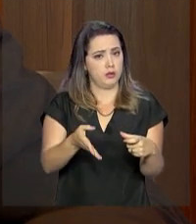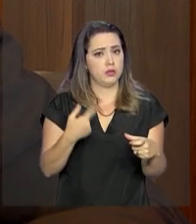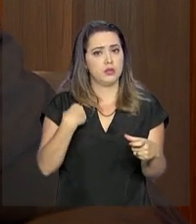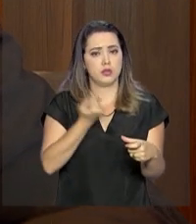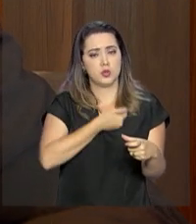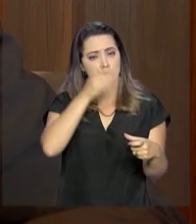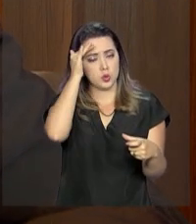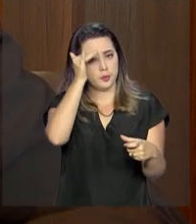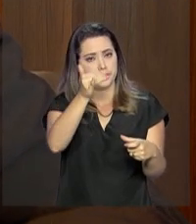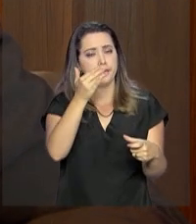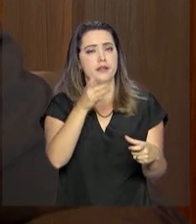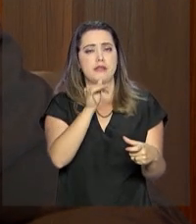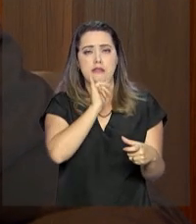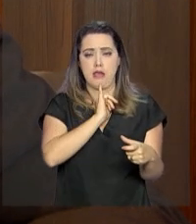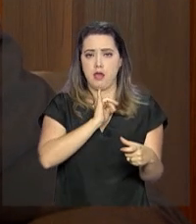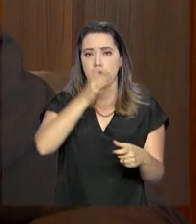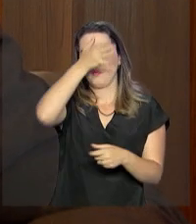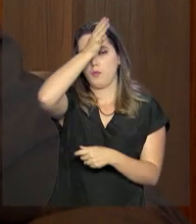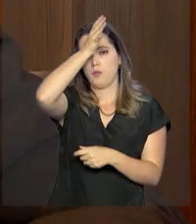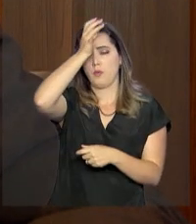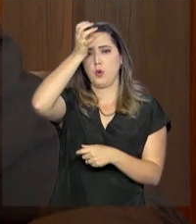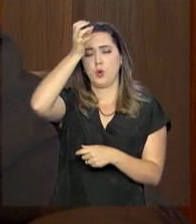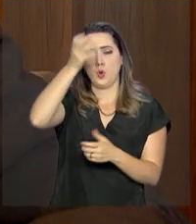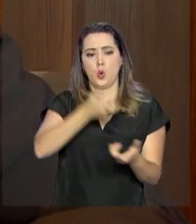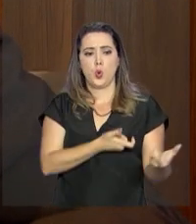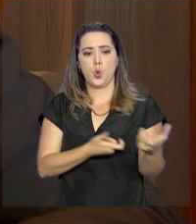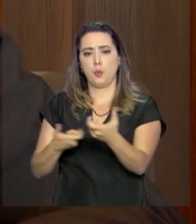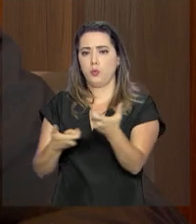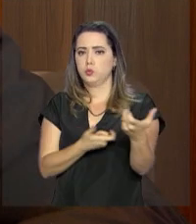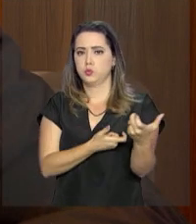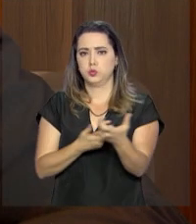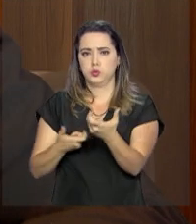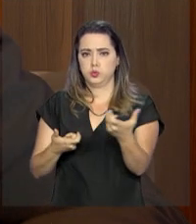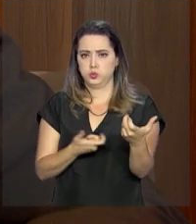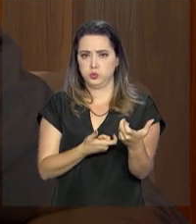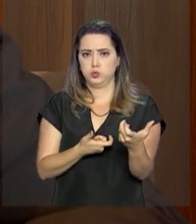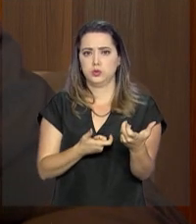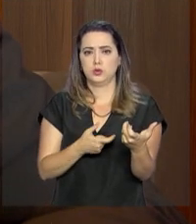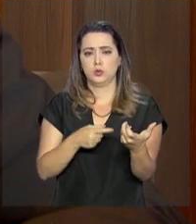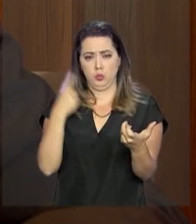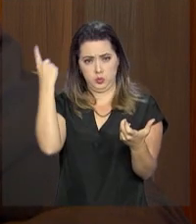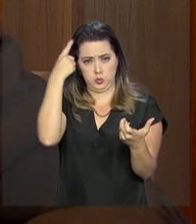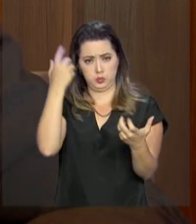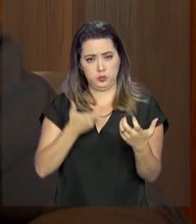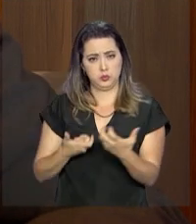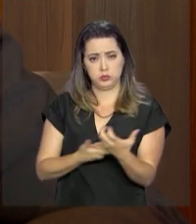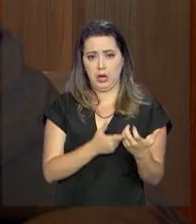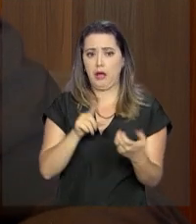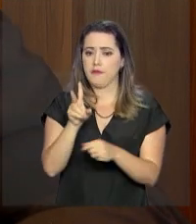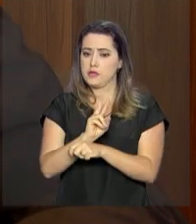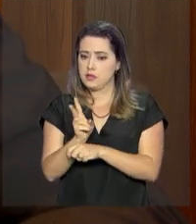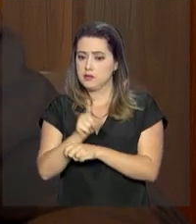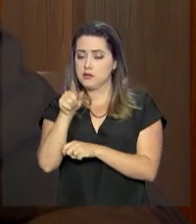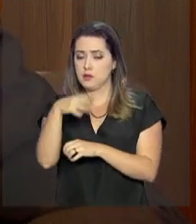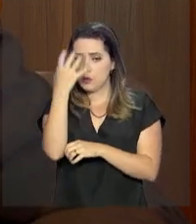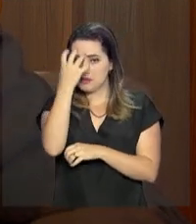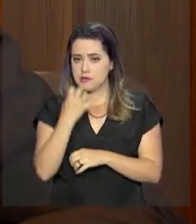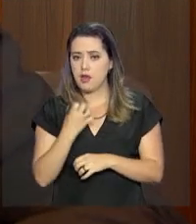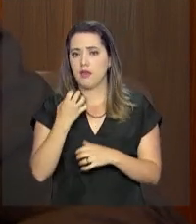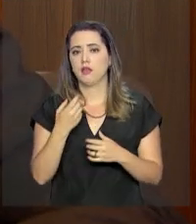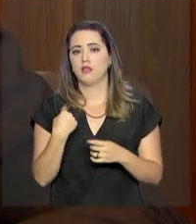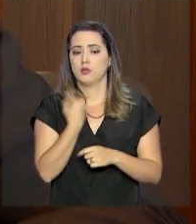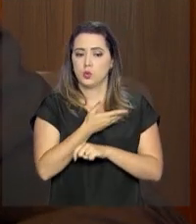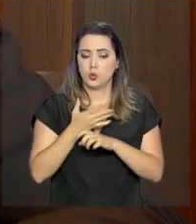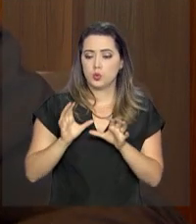corpo de bombeiros por exemplo é bastante ea fiscalização é muito muito sincero a equipe nossa faz